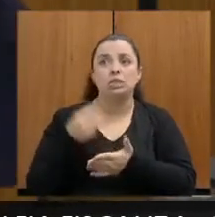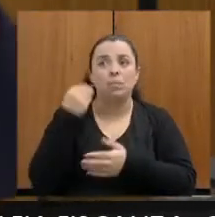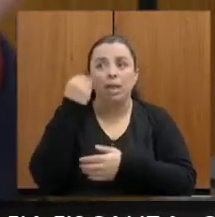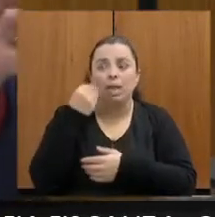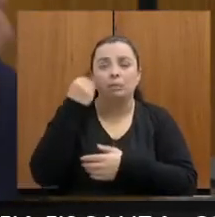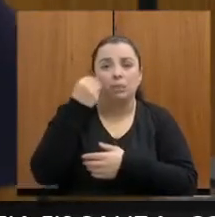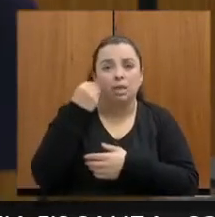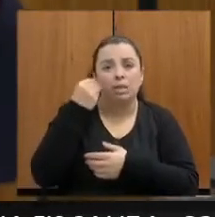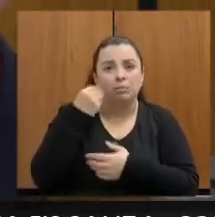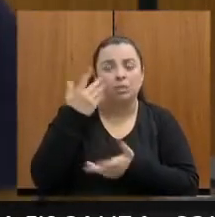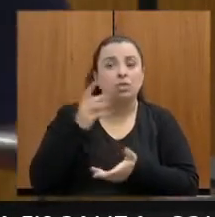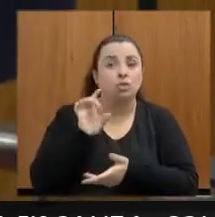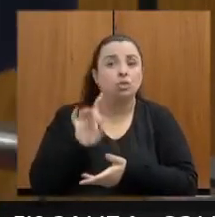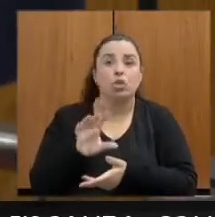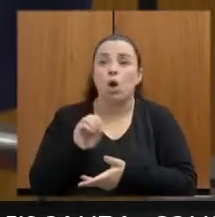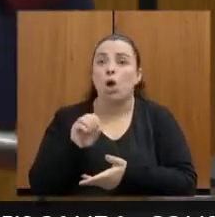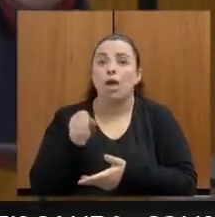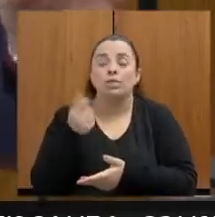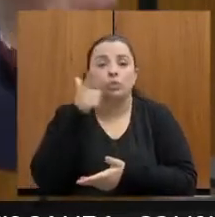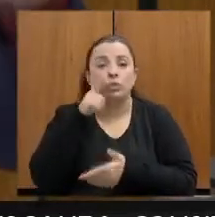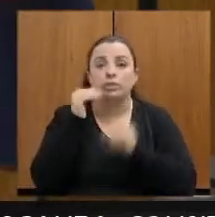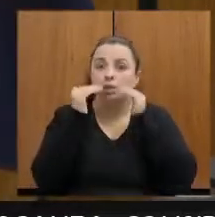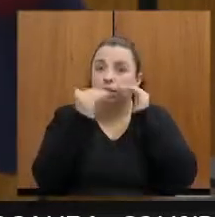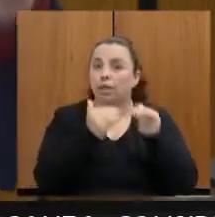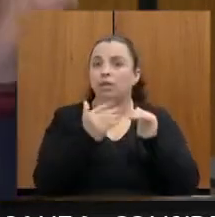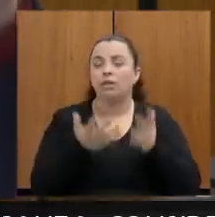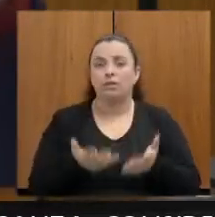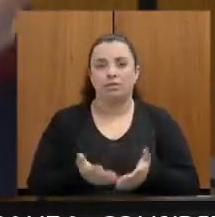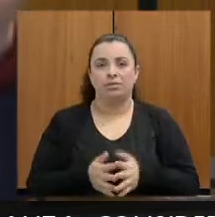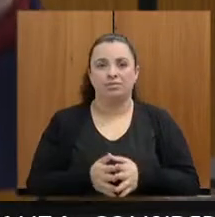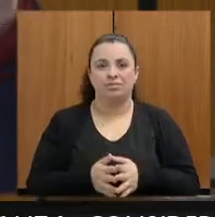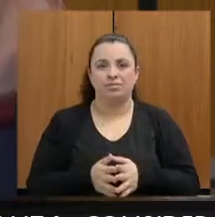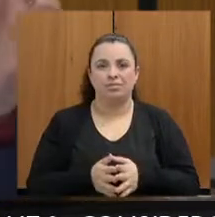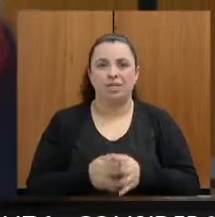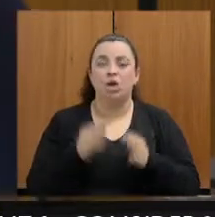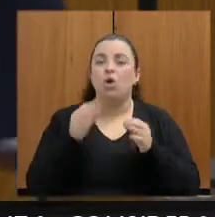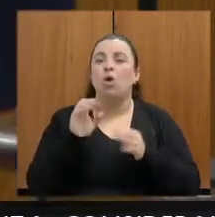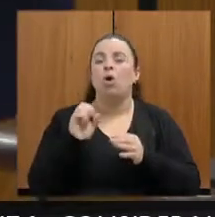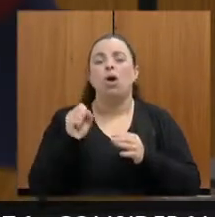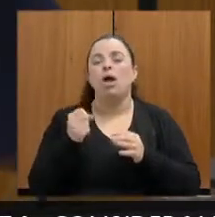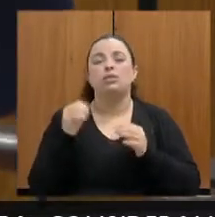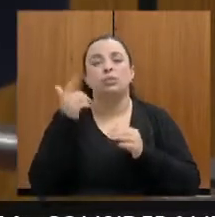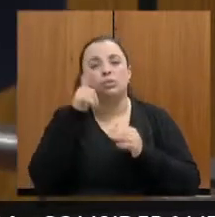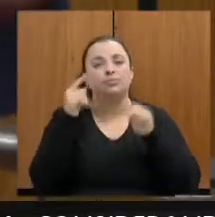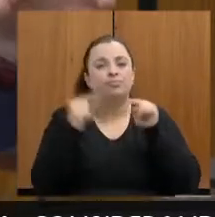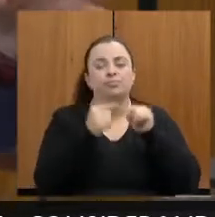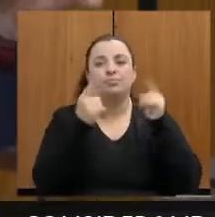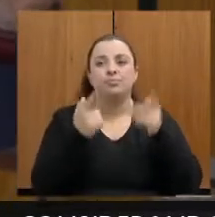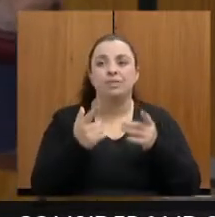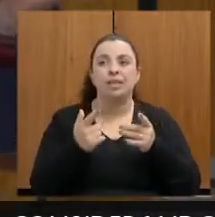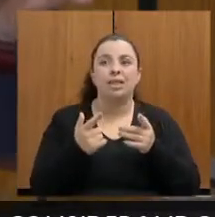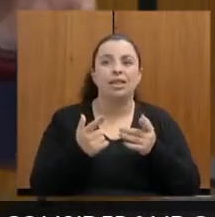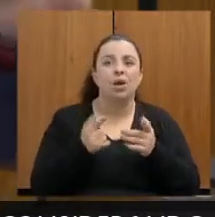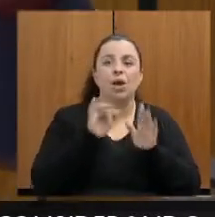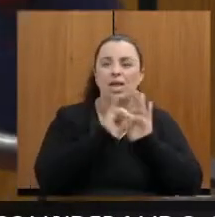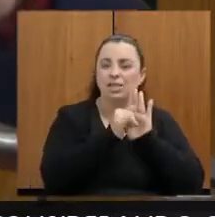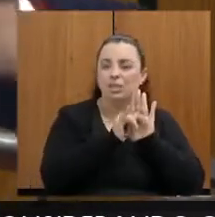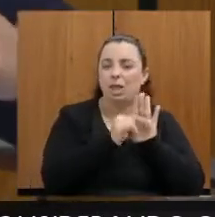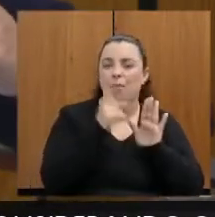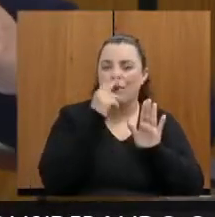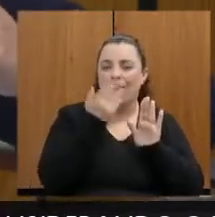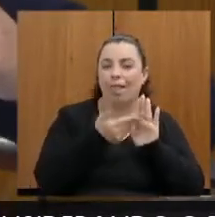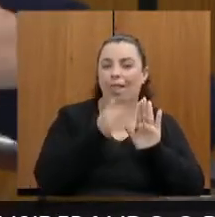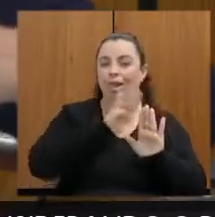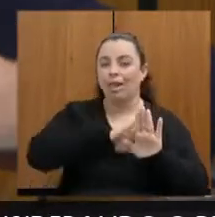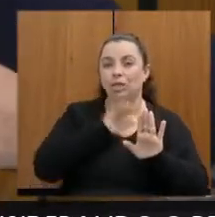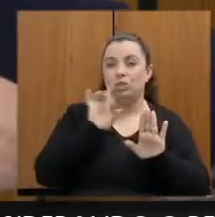você faz editais como esse a chance de direcionamento para que apenas uma determinada empresa uma determinada organização social